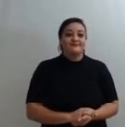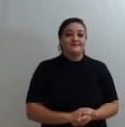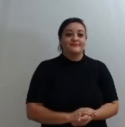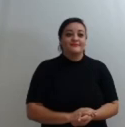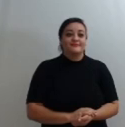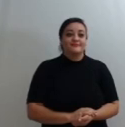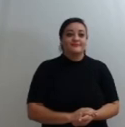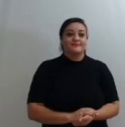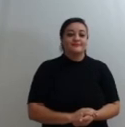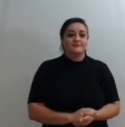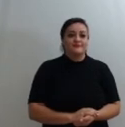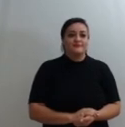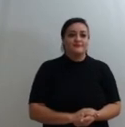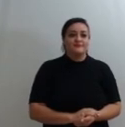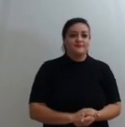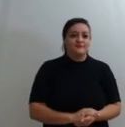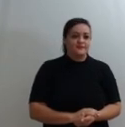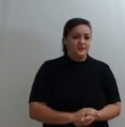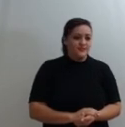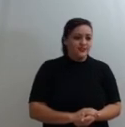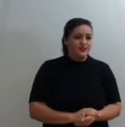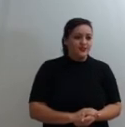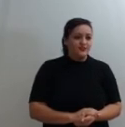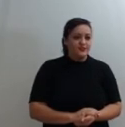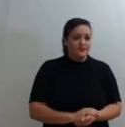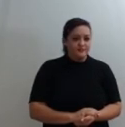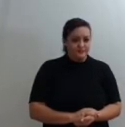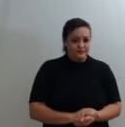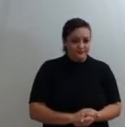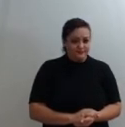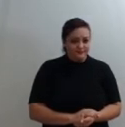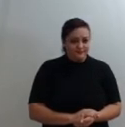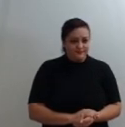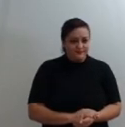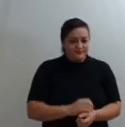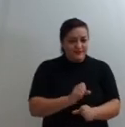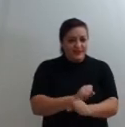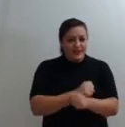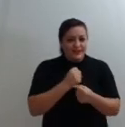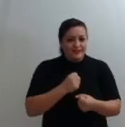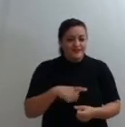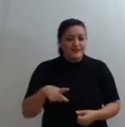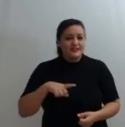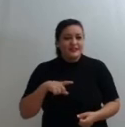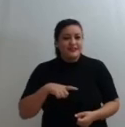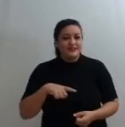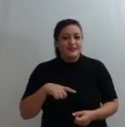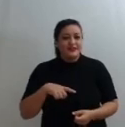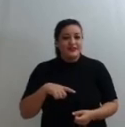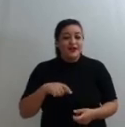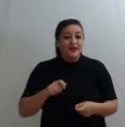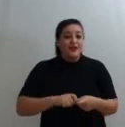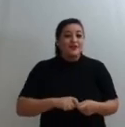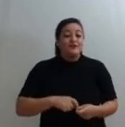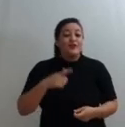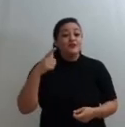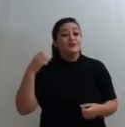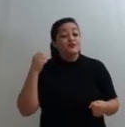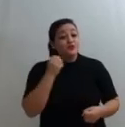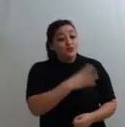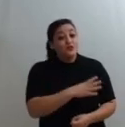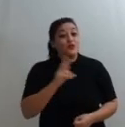Governador Fernando. Muito momentâneo. É porque a defesa impetrou um outro habeas corpus para ter acesso